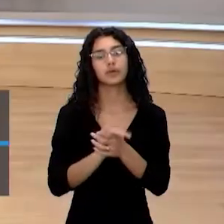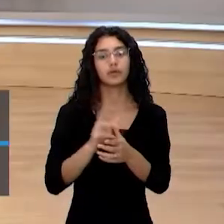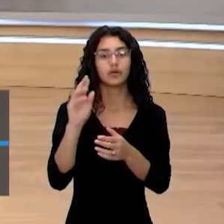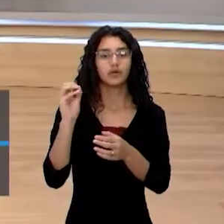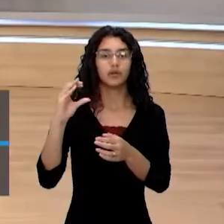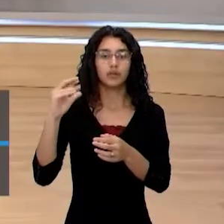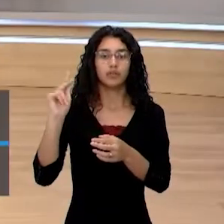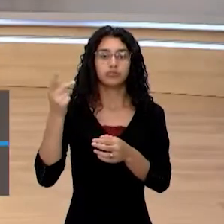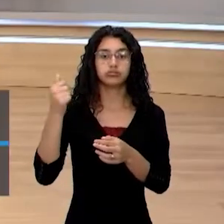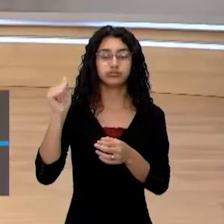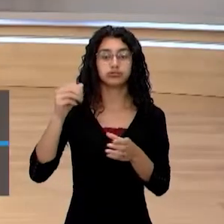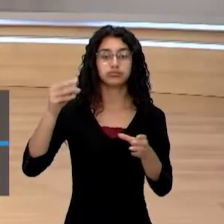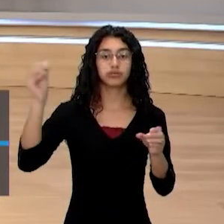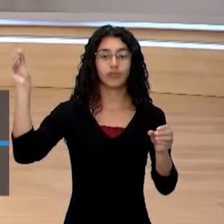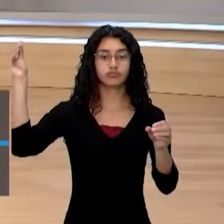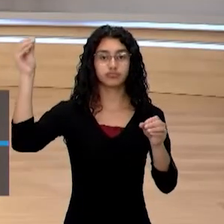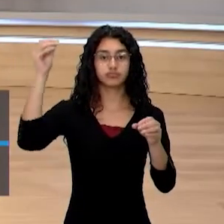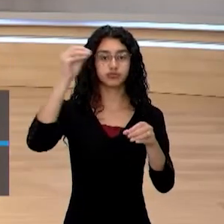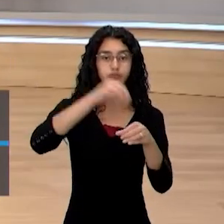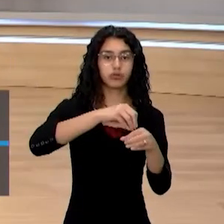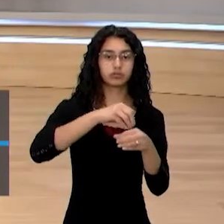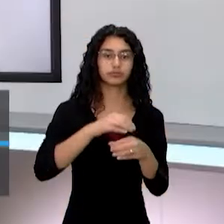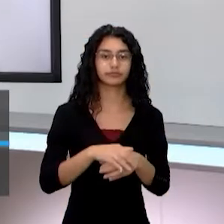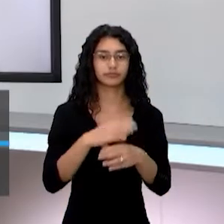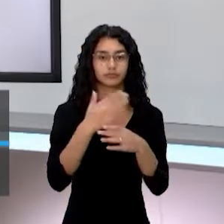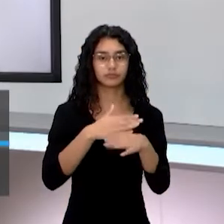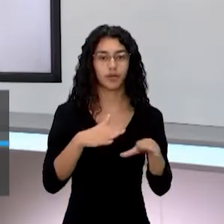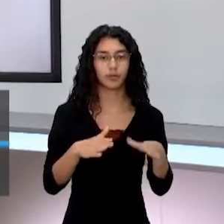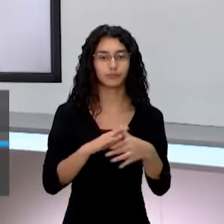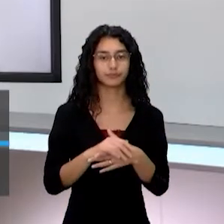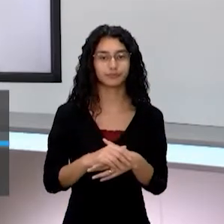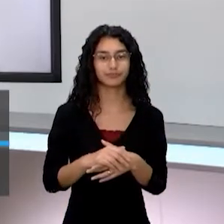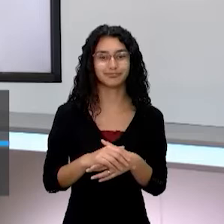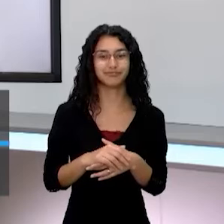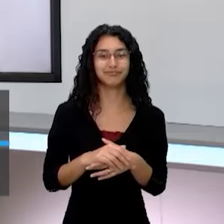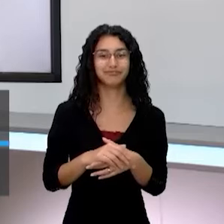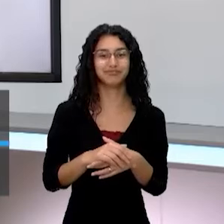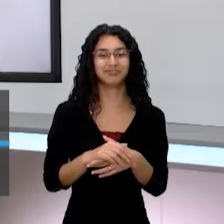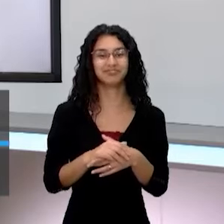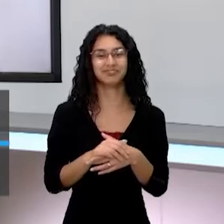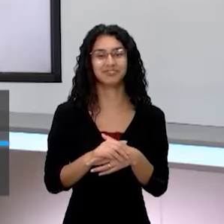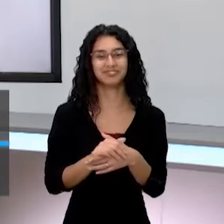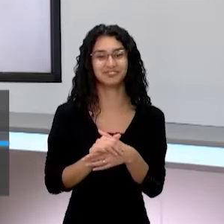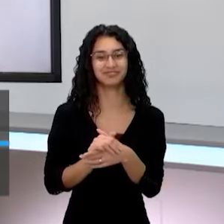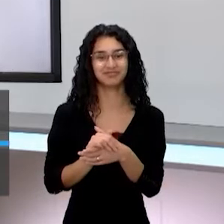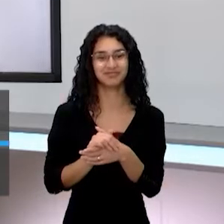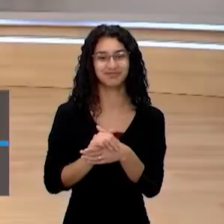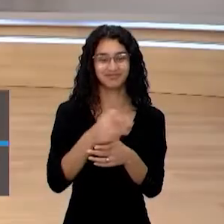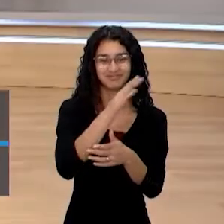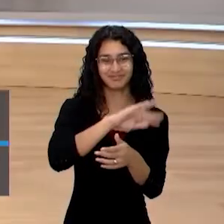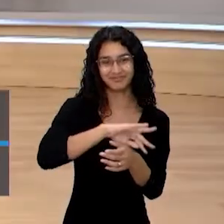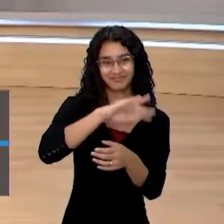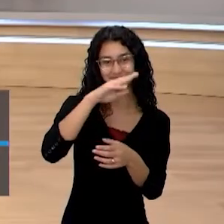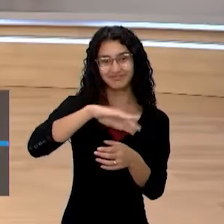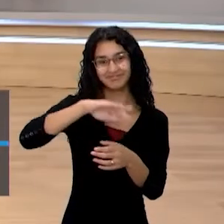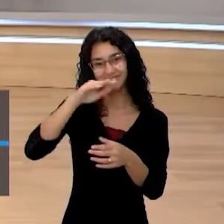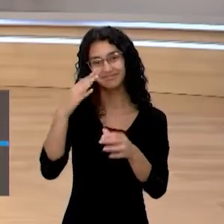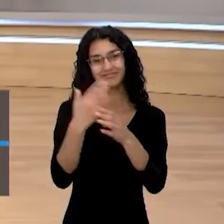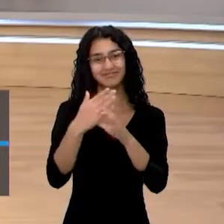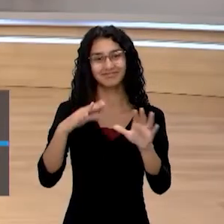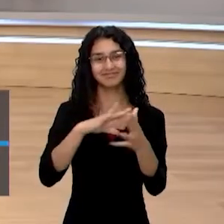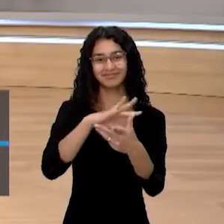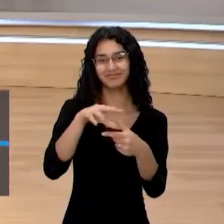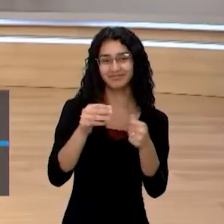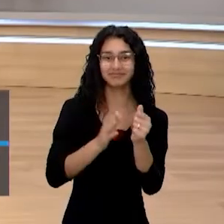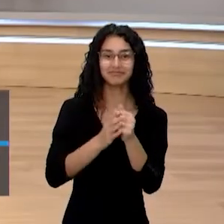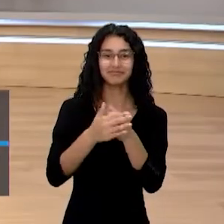rocha, ela acaba se fundindo ali na atmosfera devido ao calor, né? O atrito com calor, então ela ajuda também na proteção da Terra, né? A